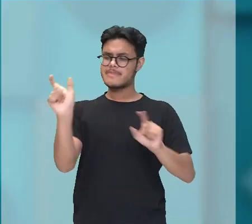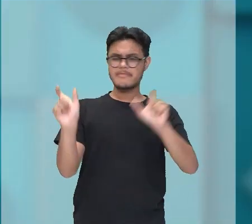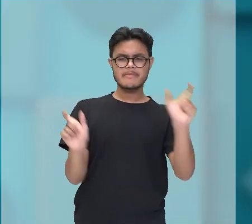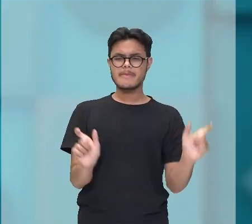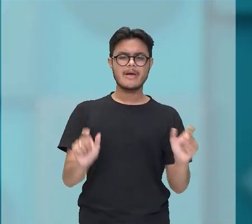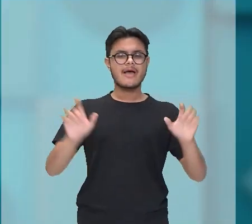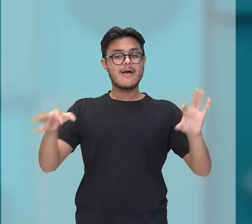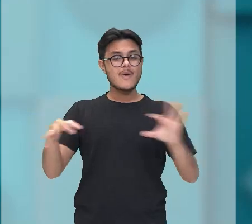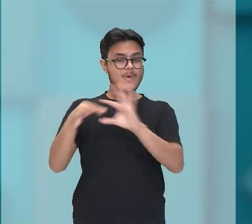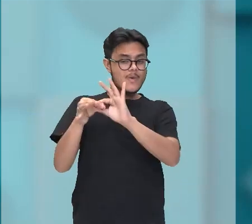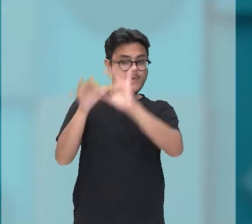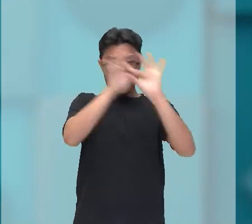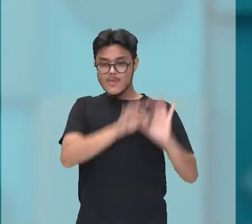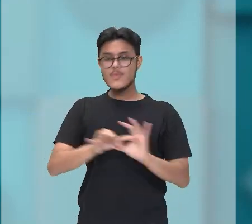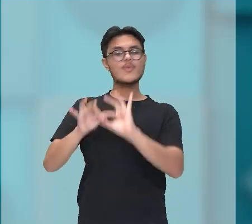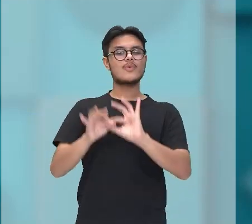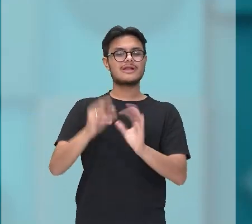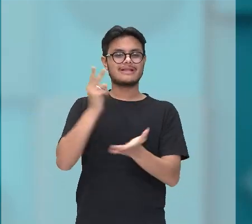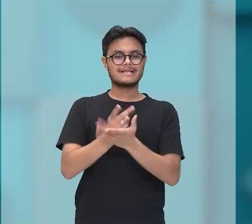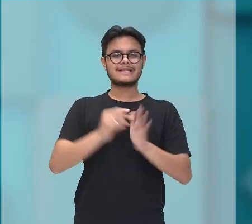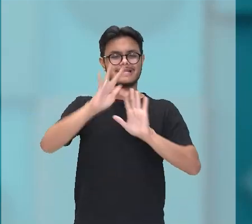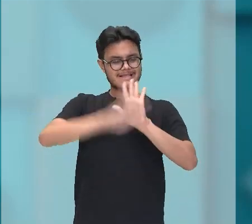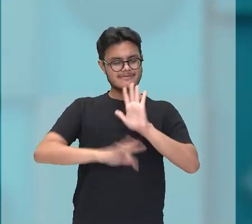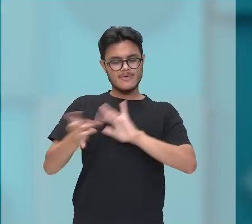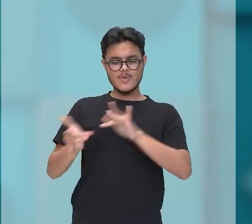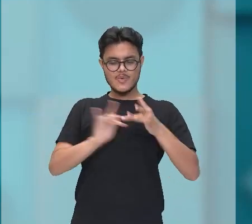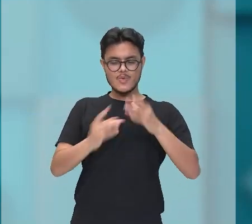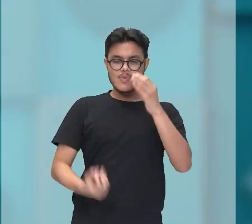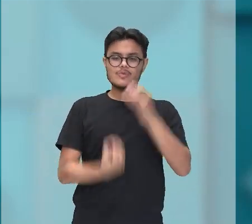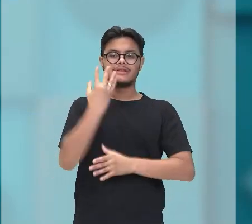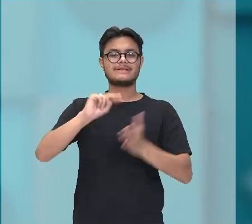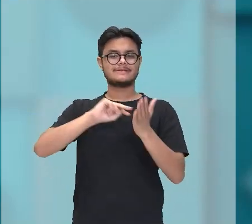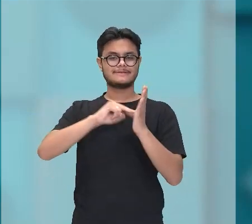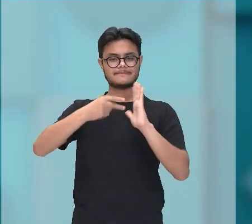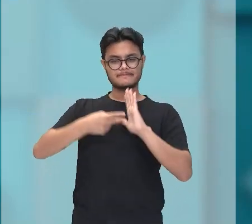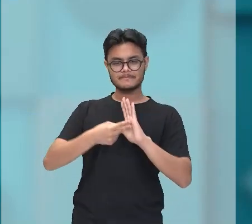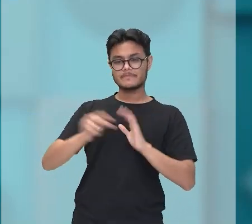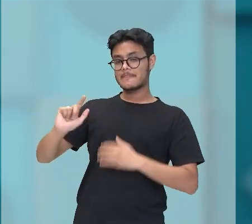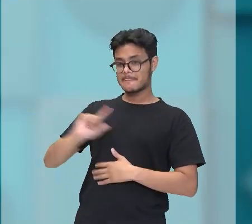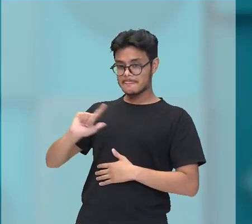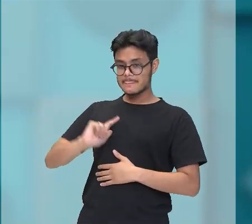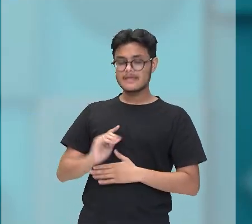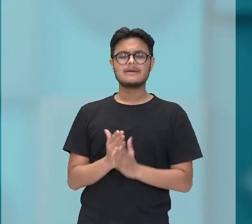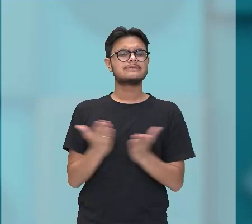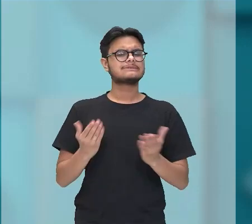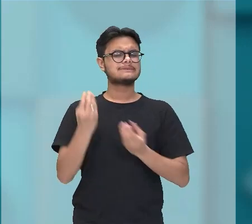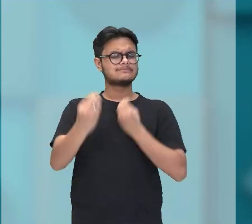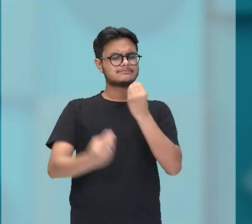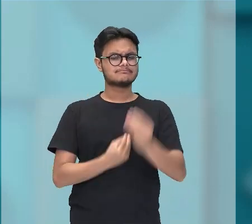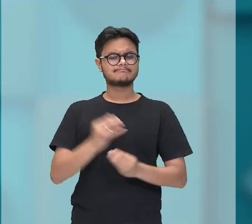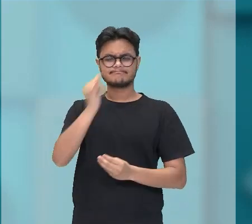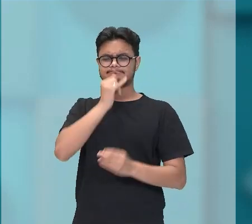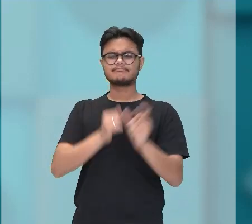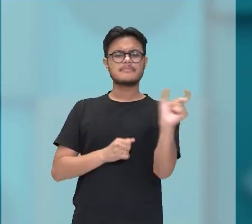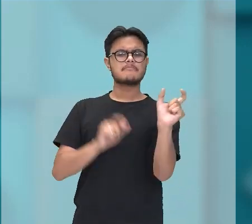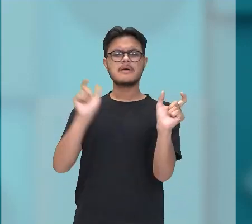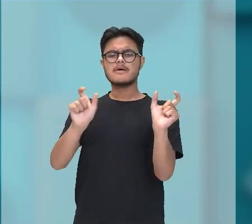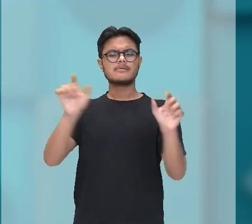unidas, formando justamente esse todo maior. Então, como é que eu junto uma palavra com a outra? Como é que eu